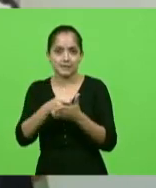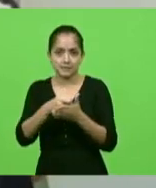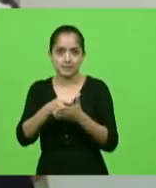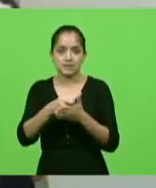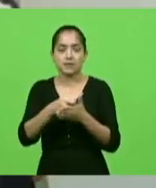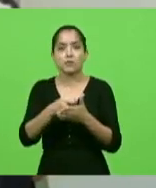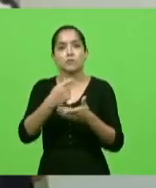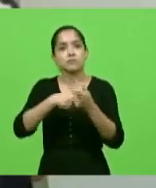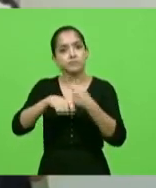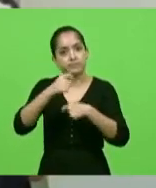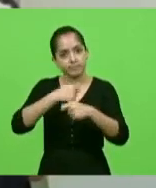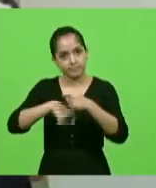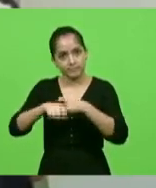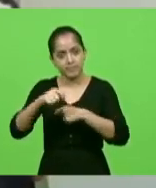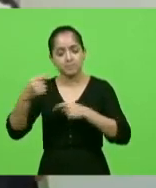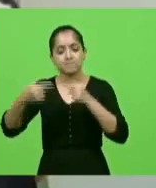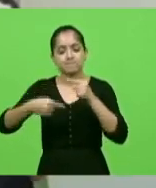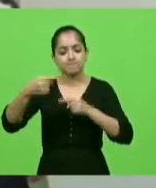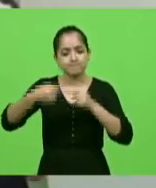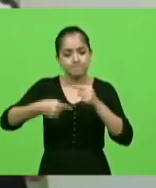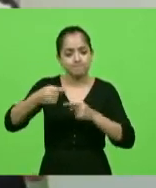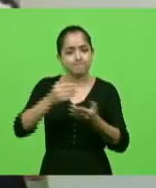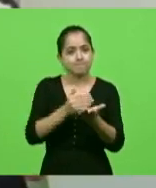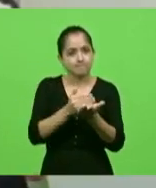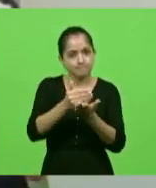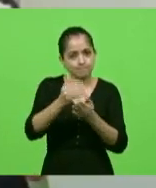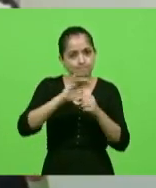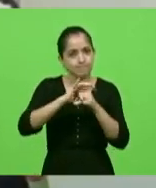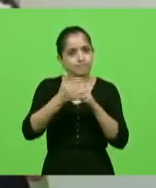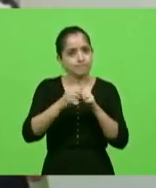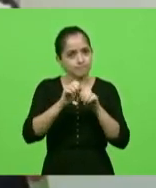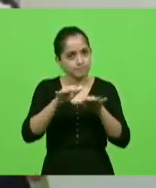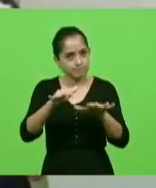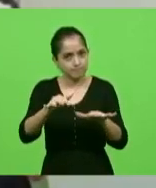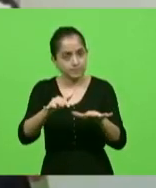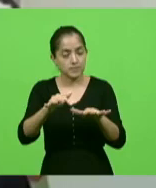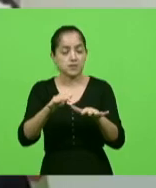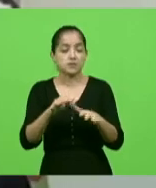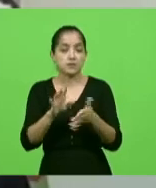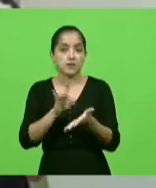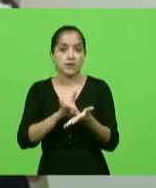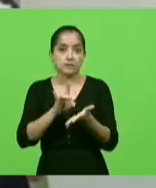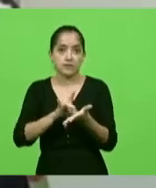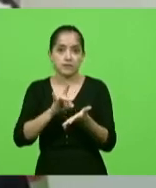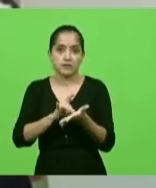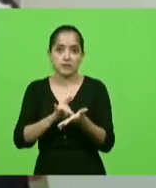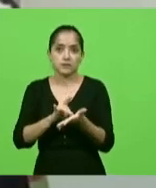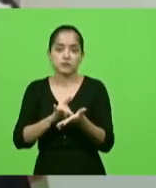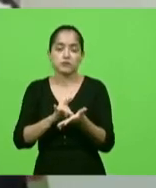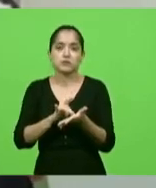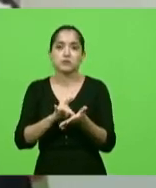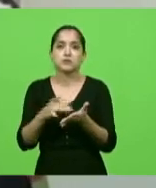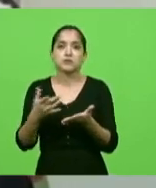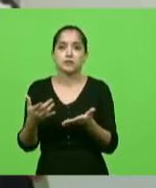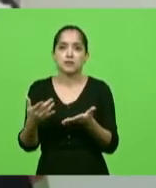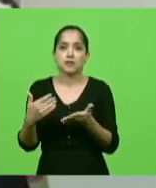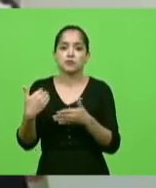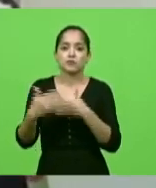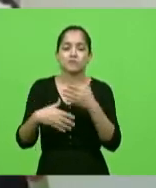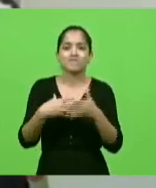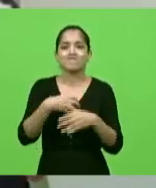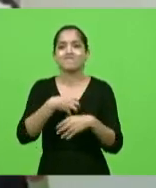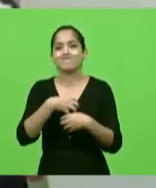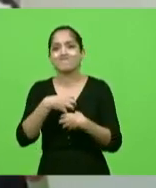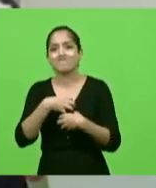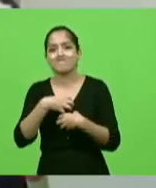administrativa muita se discutir naquele início da com anemia realmente é toda o